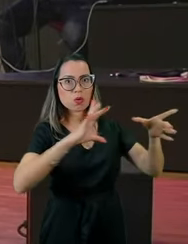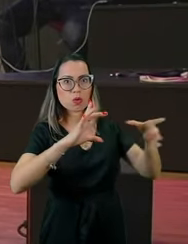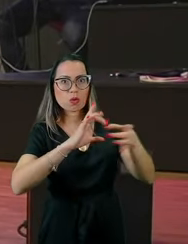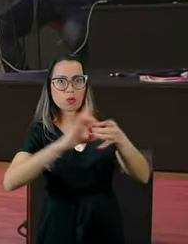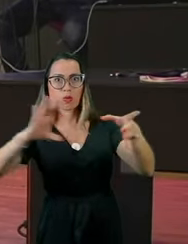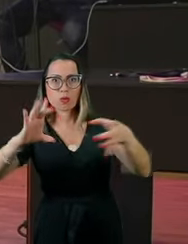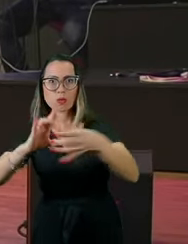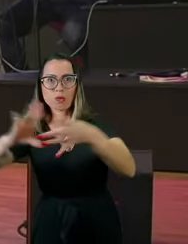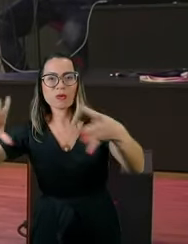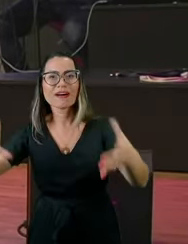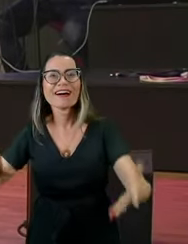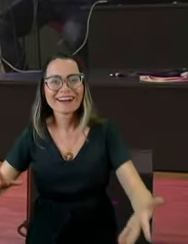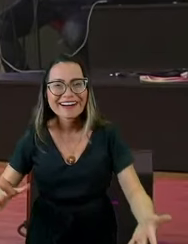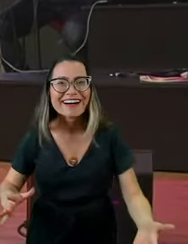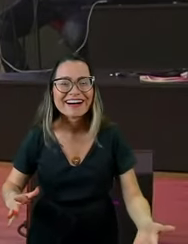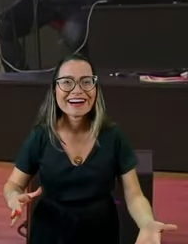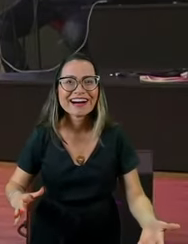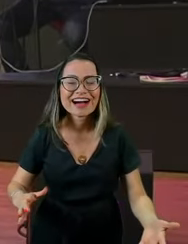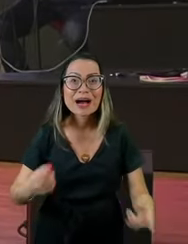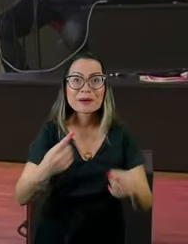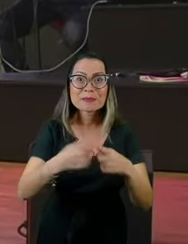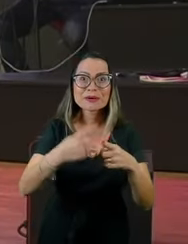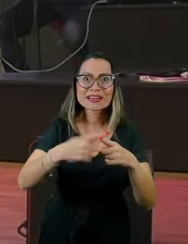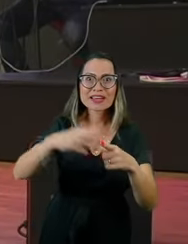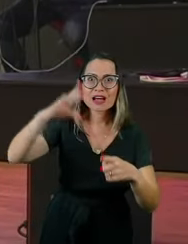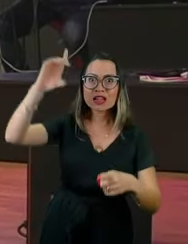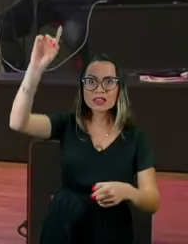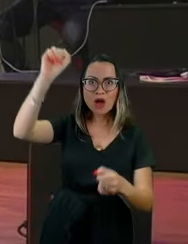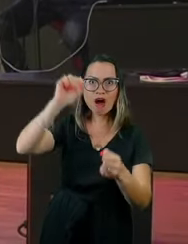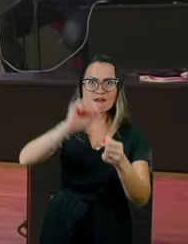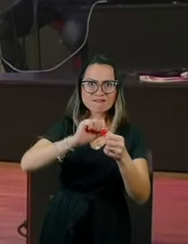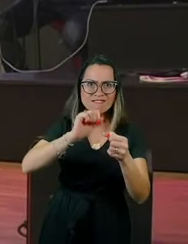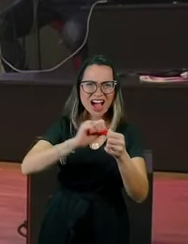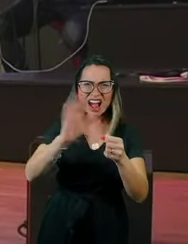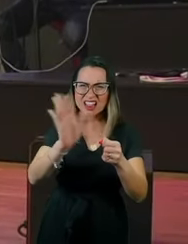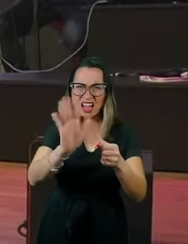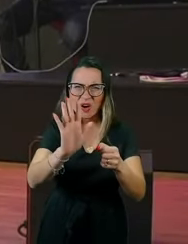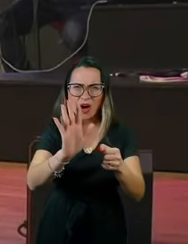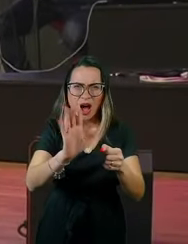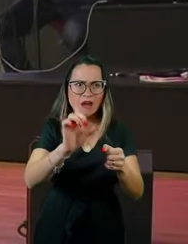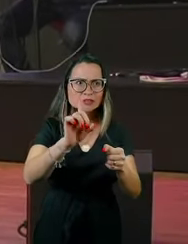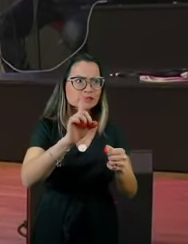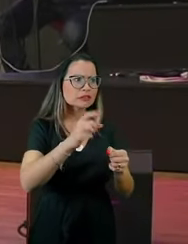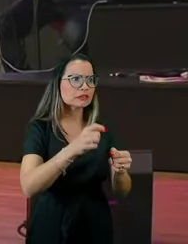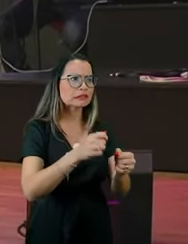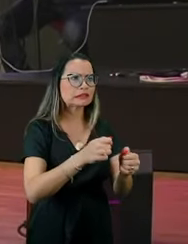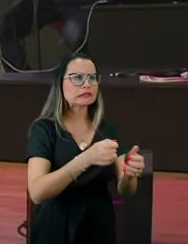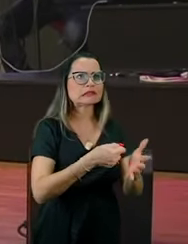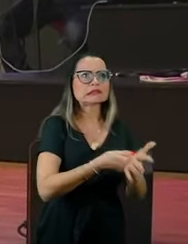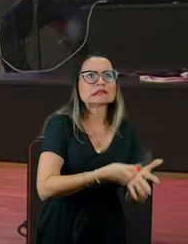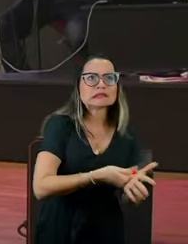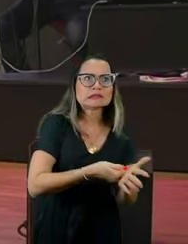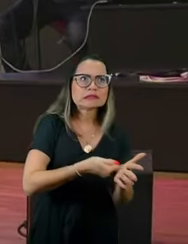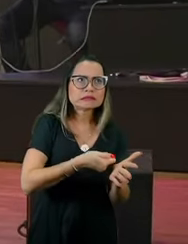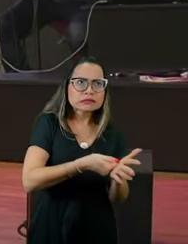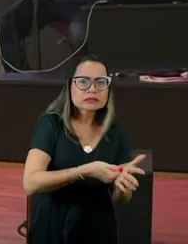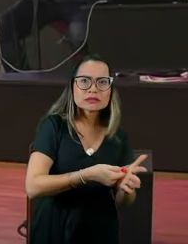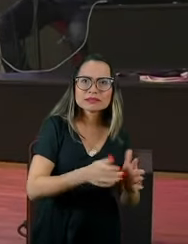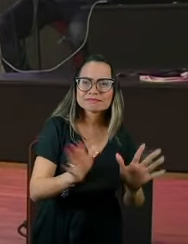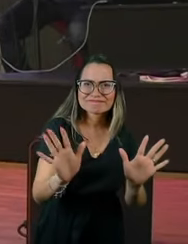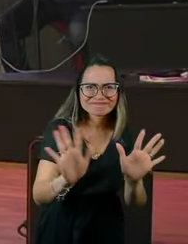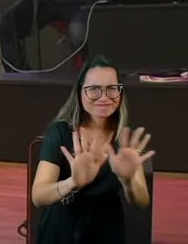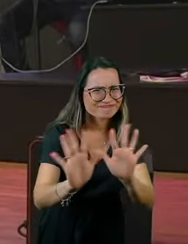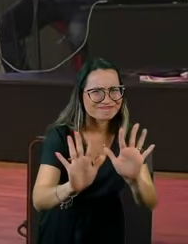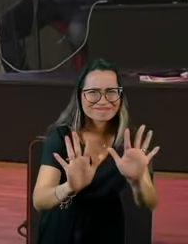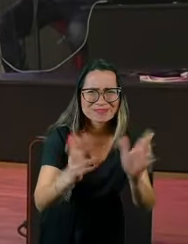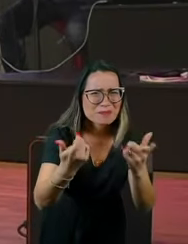Quando não foi Deus que fez, não adianta forçar. Deixa Ele fazer. Como eu falei aqui no início da palavra, eu